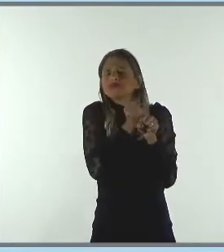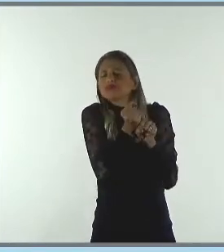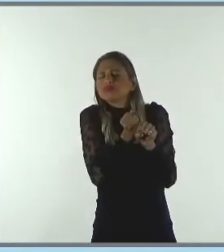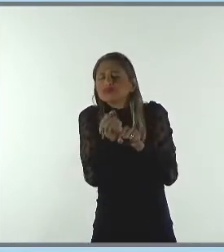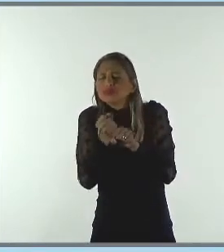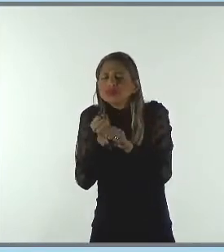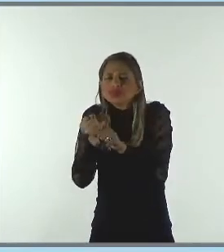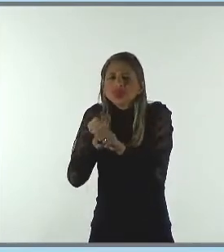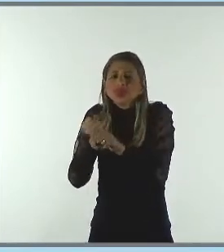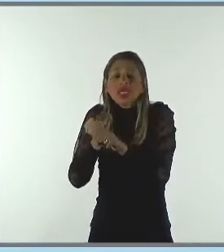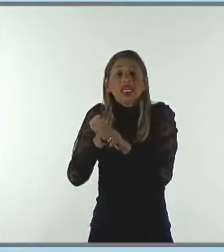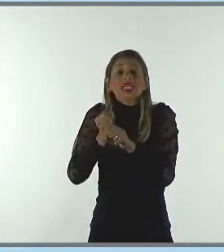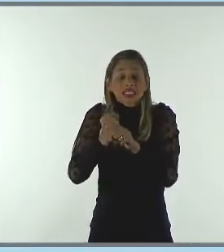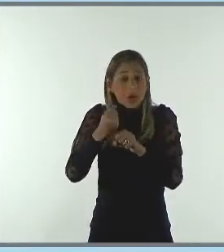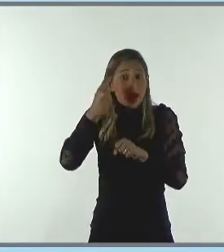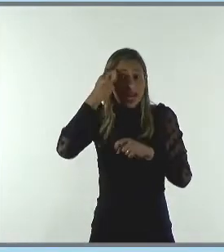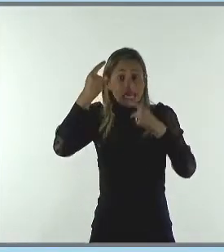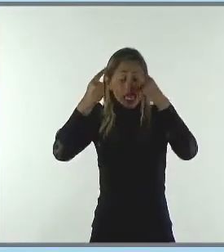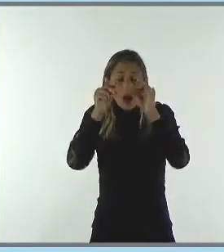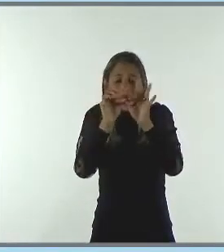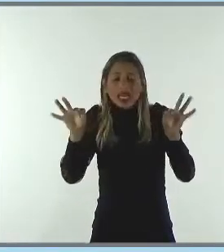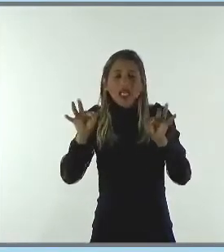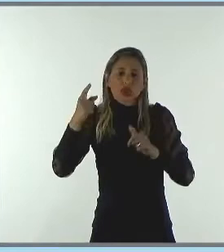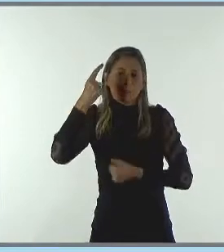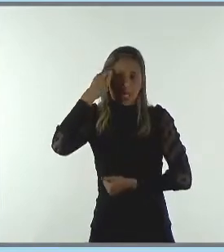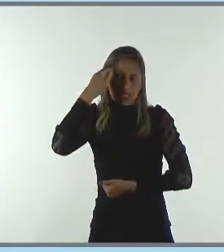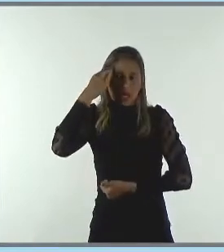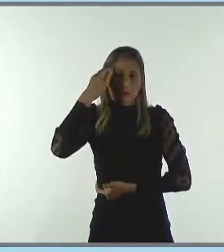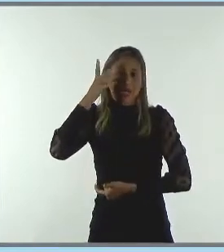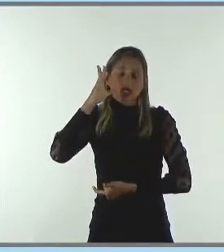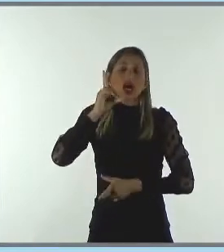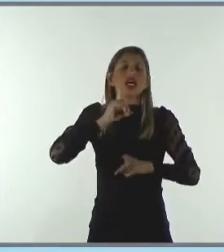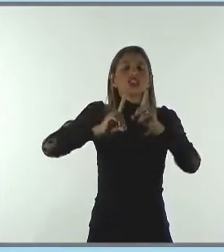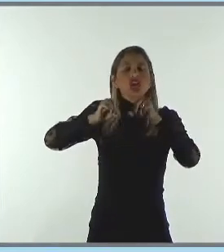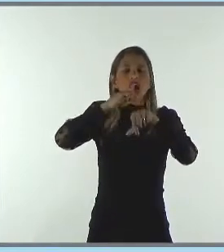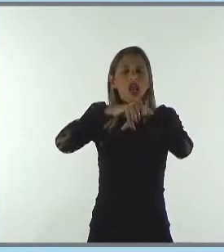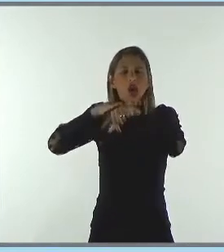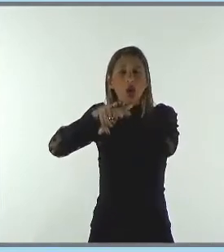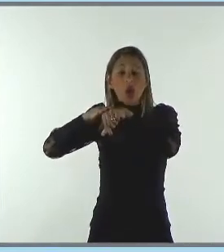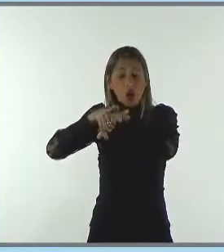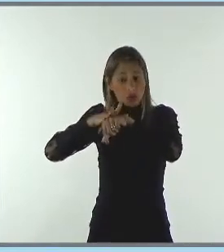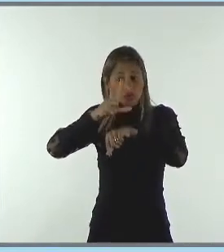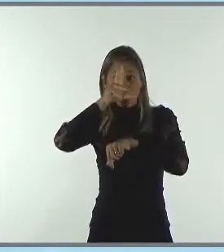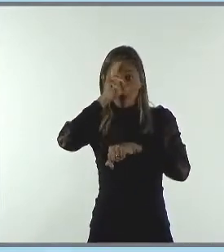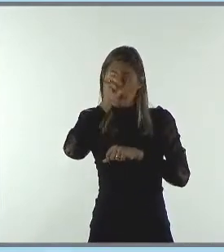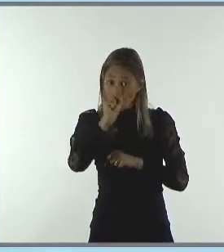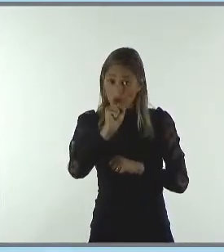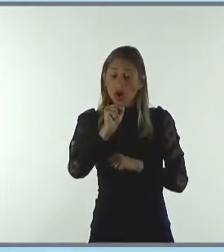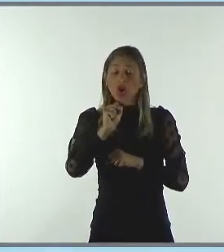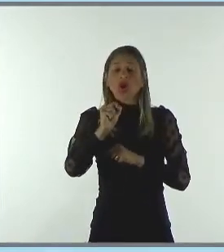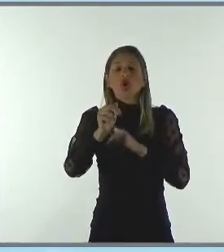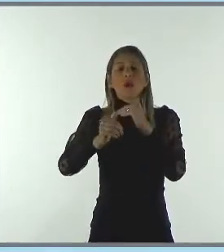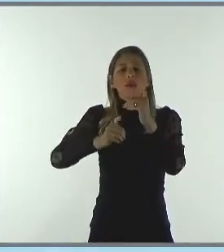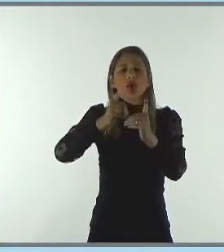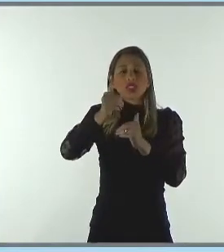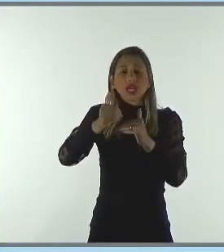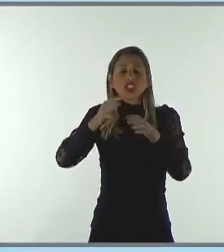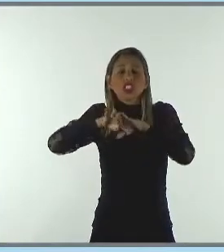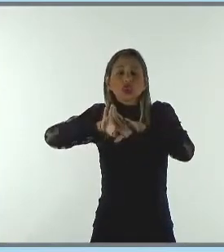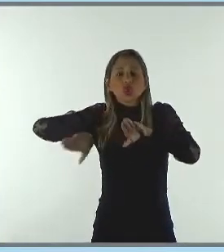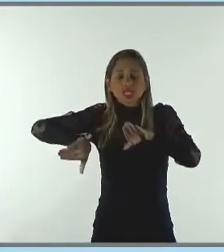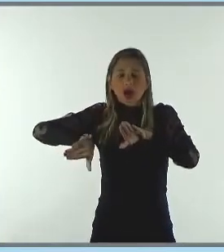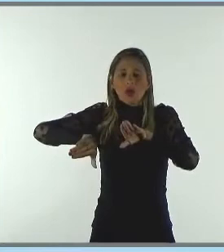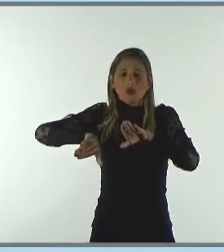tem uma linha de pensamento que dialoga de maneira tensa, né, com os processos de exclusão no país,